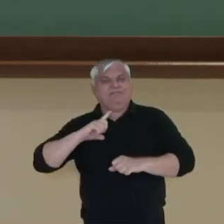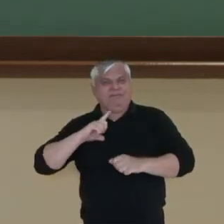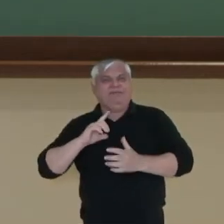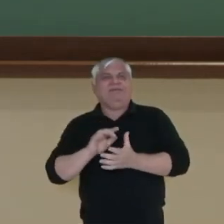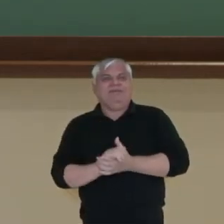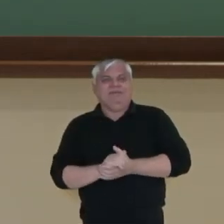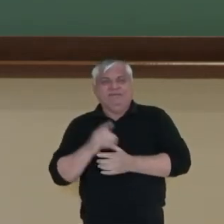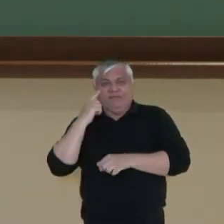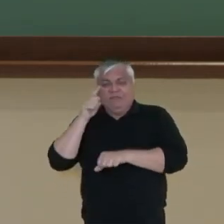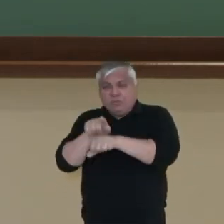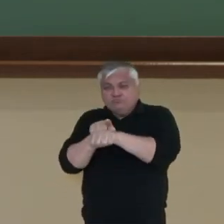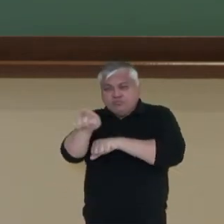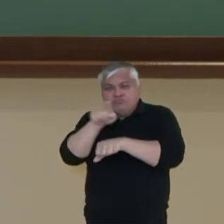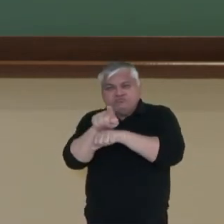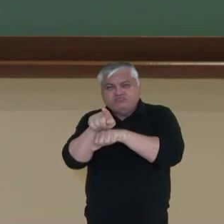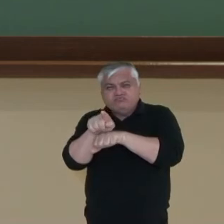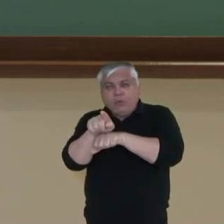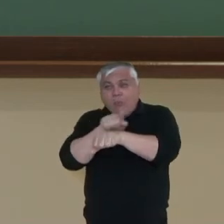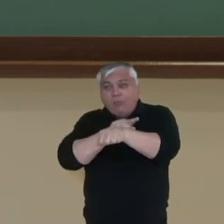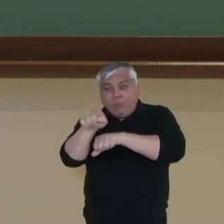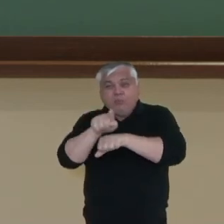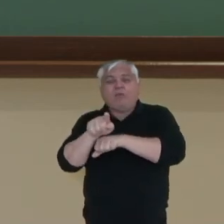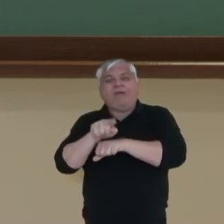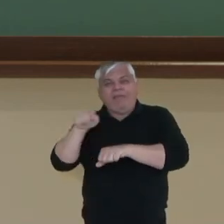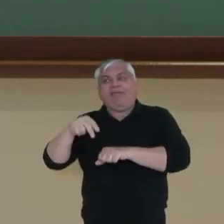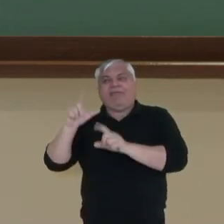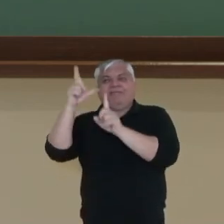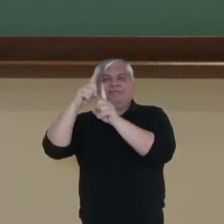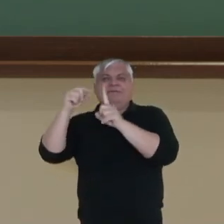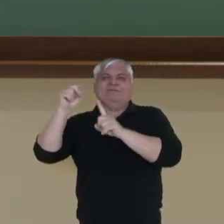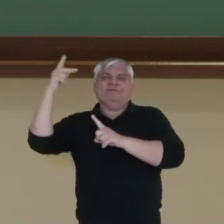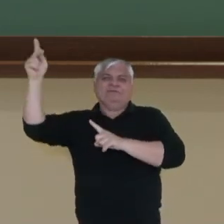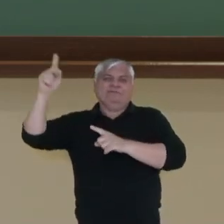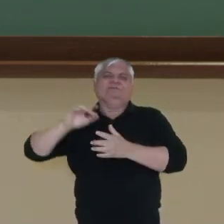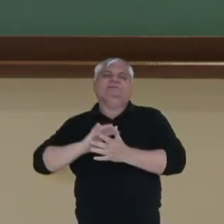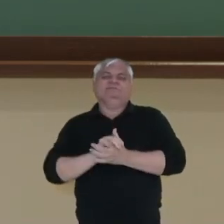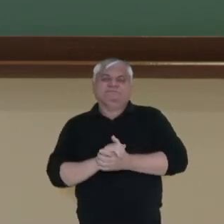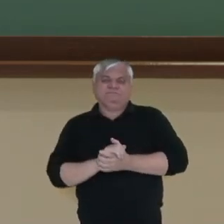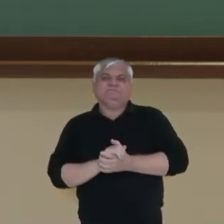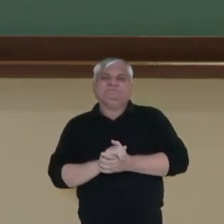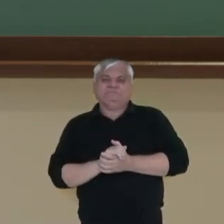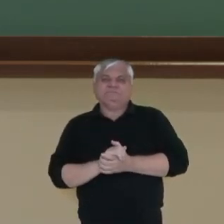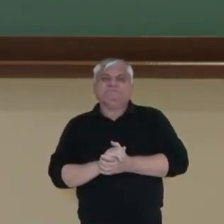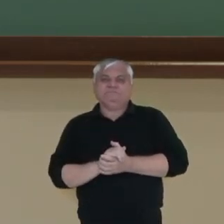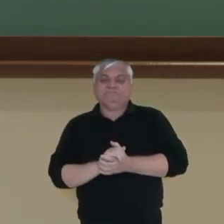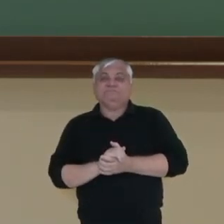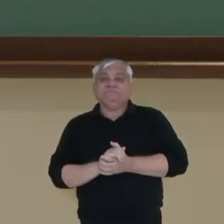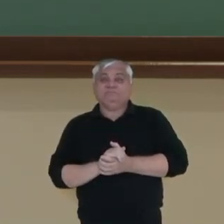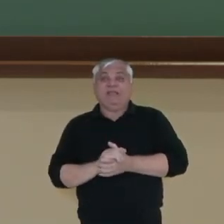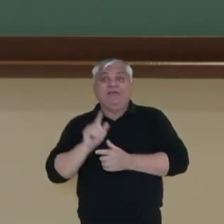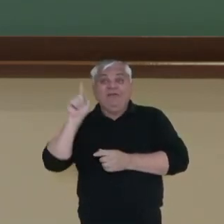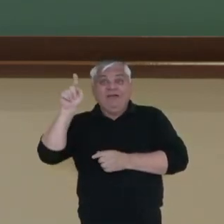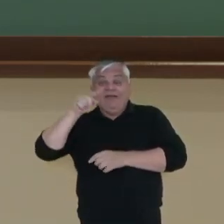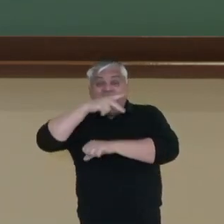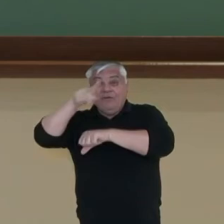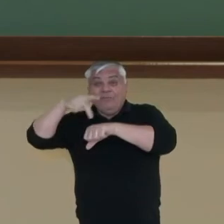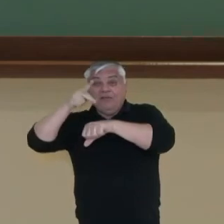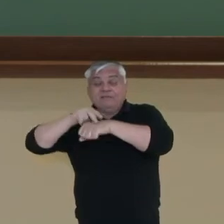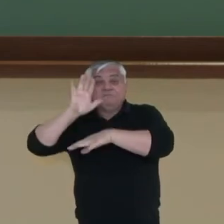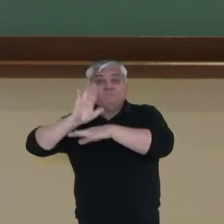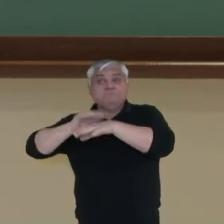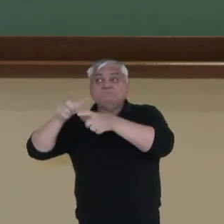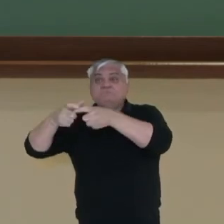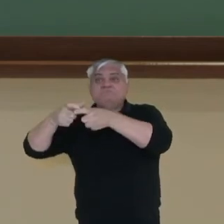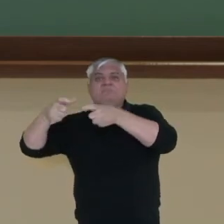de um míssil intercontinental paquistanês. Mais uma curiosidade sobre o Paquistão é que o Paquistão é o maior